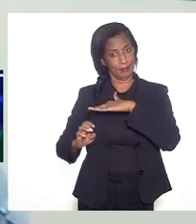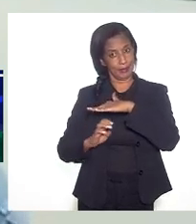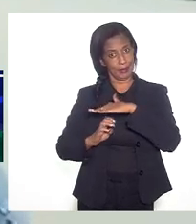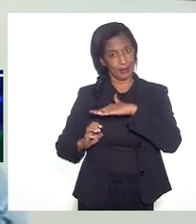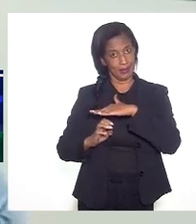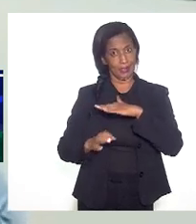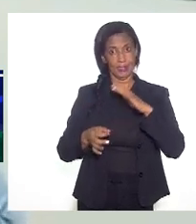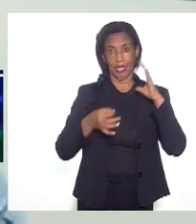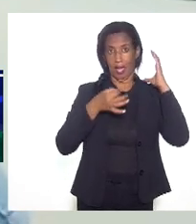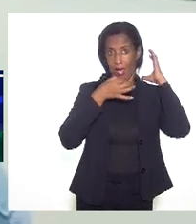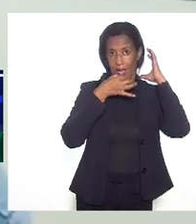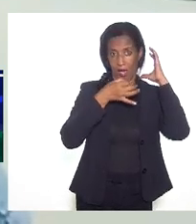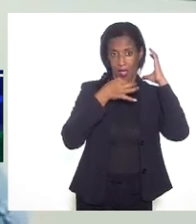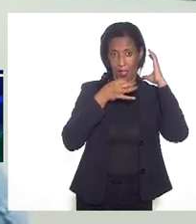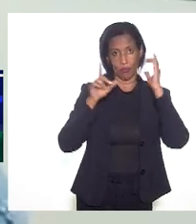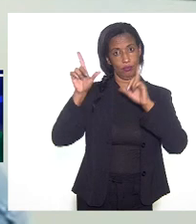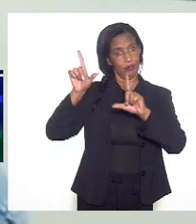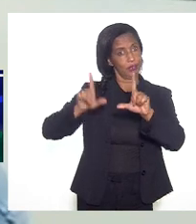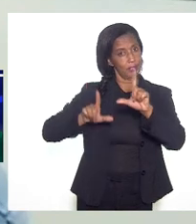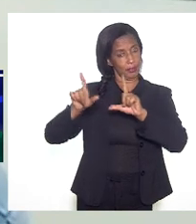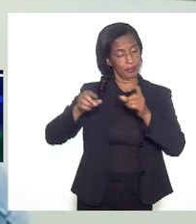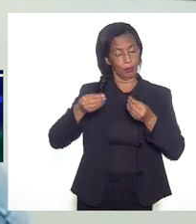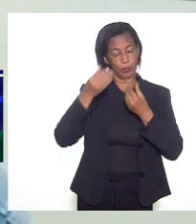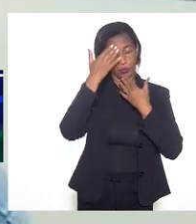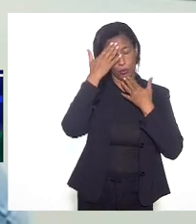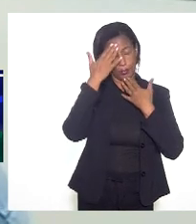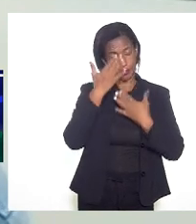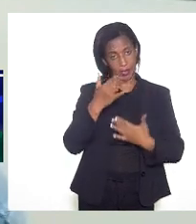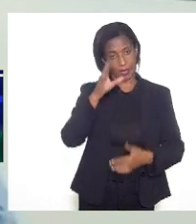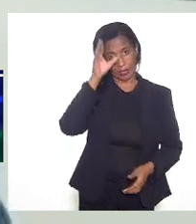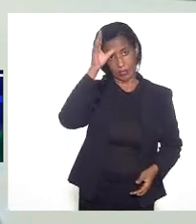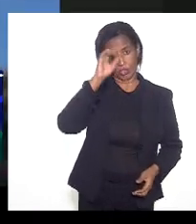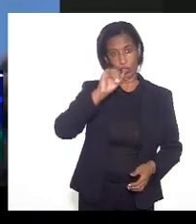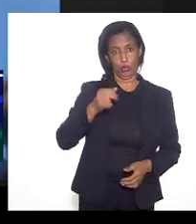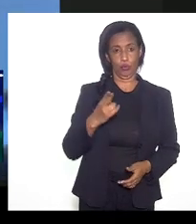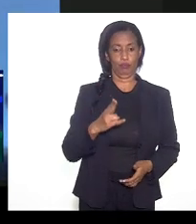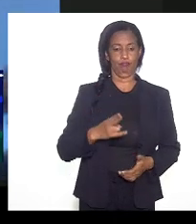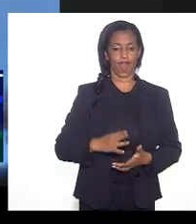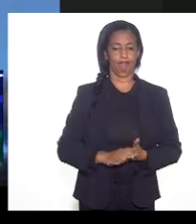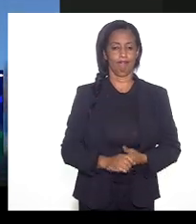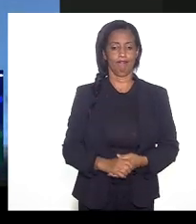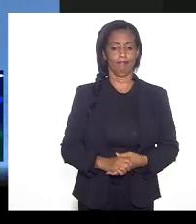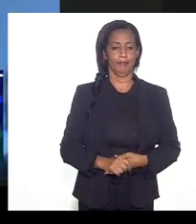de rádio e televisão. Muito obrigado, deputada Tia Ju.